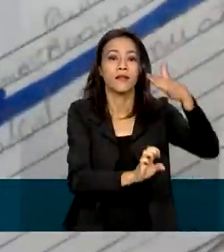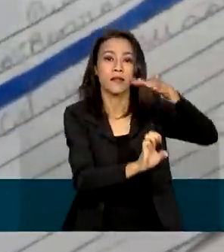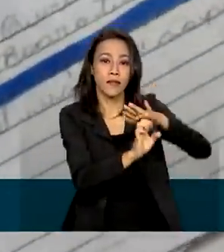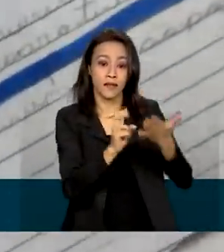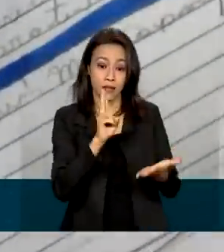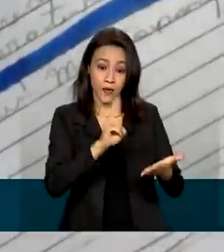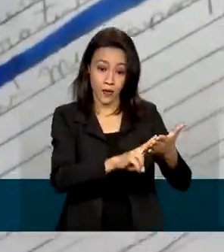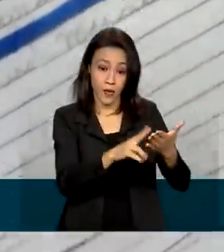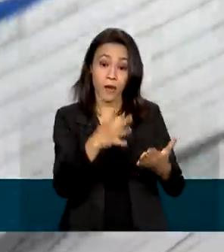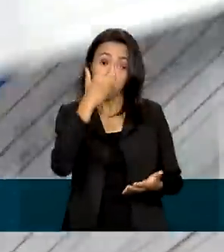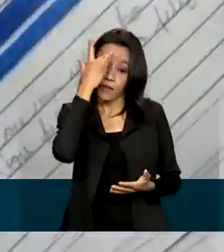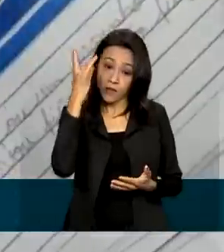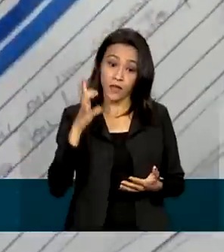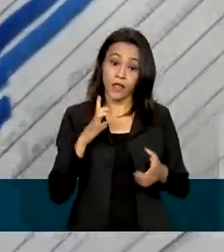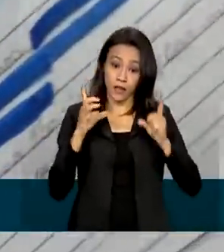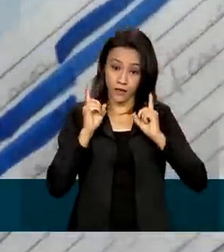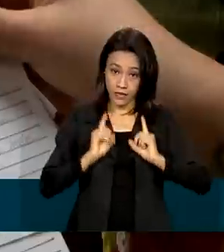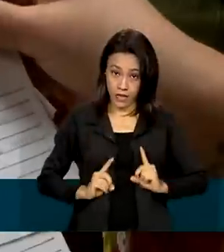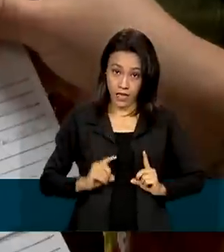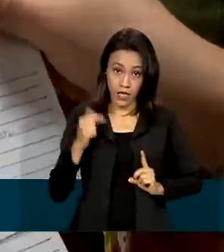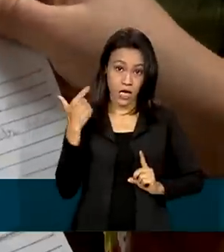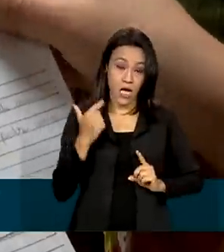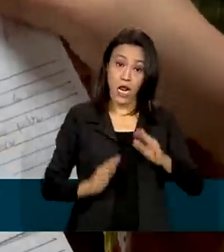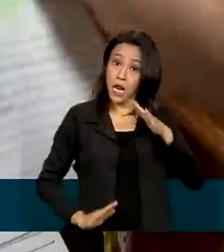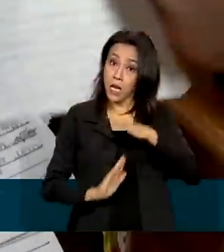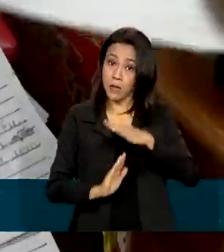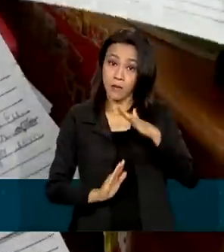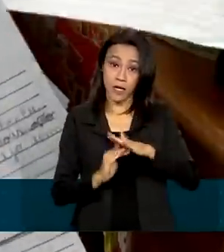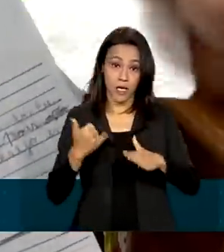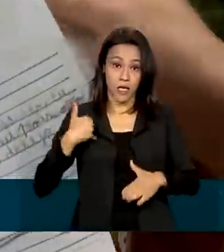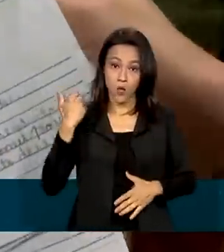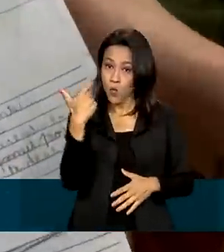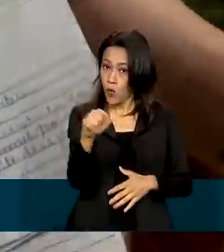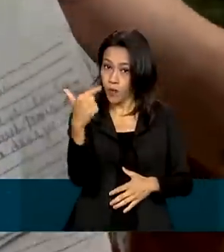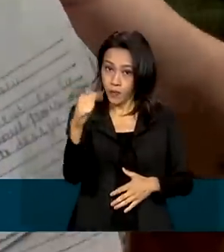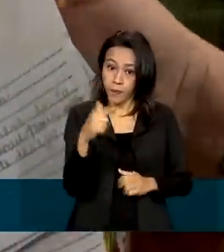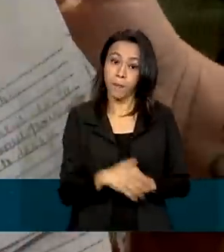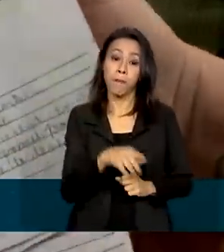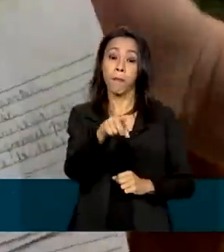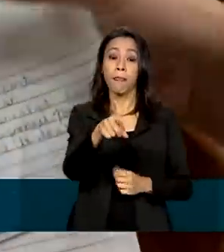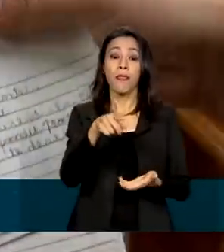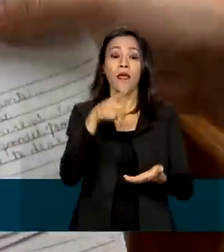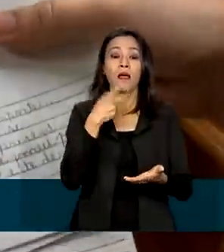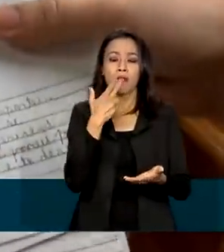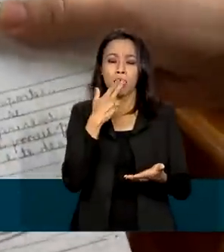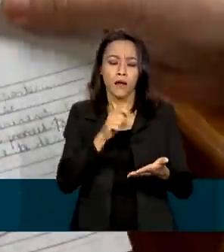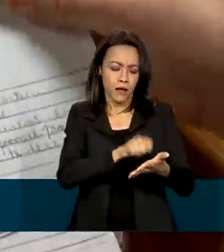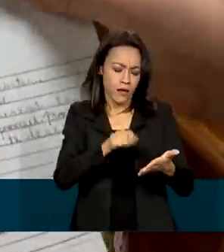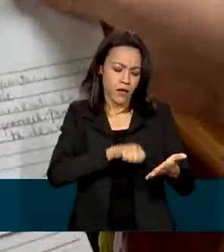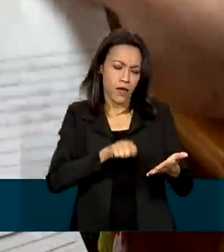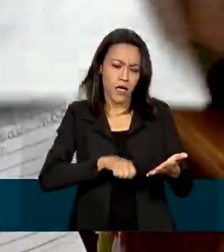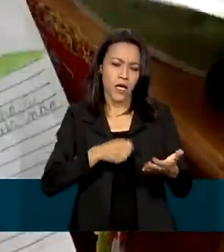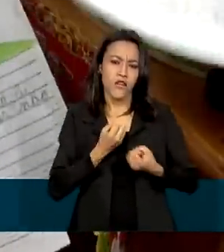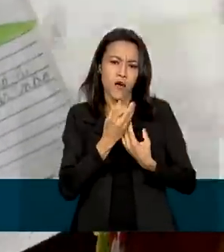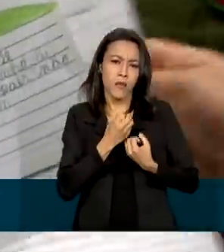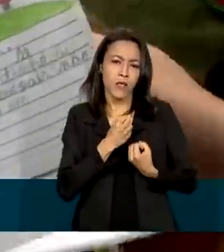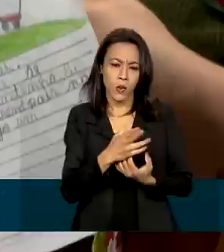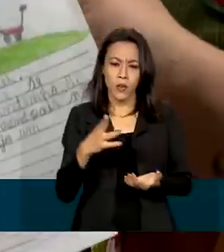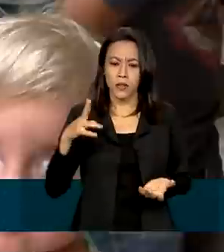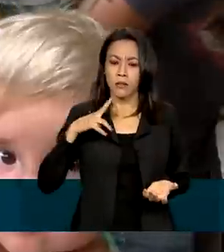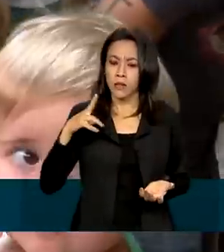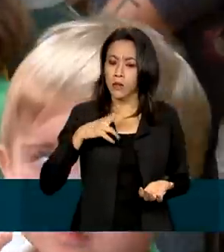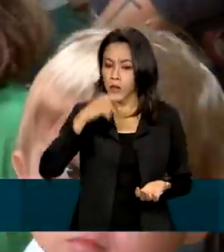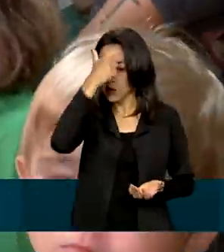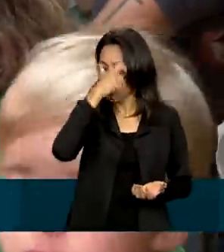com deficiência, não há limite de idade. A regra básica é que o texto da cartinha não traga nenhuma informação pessoal da